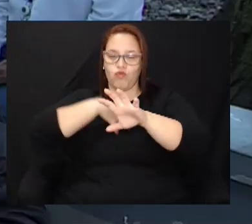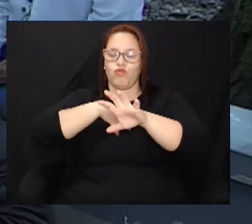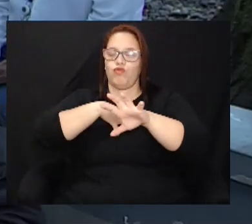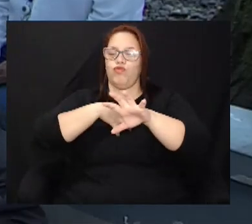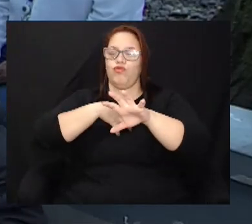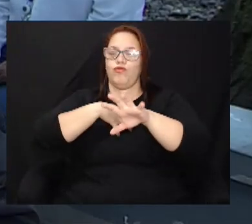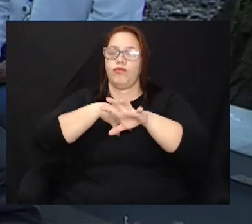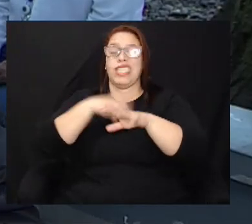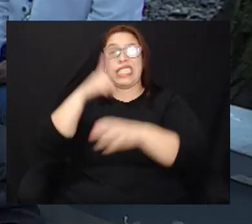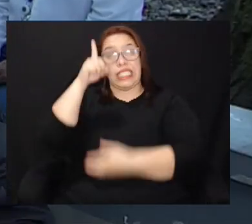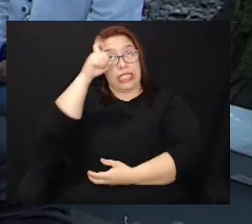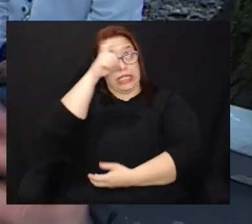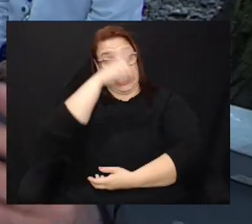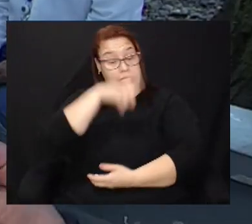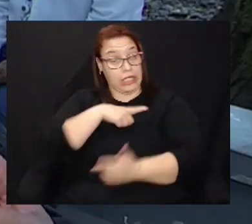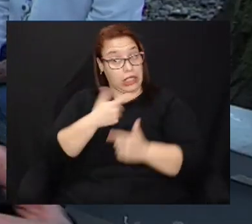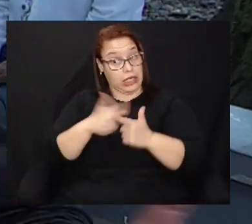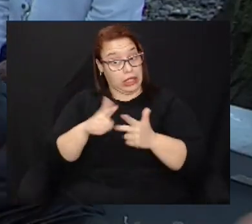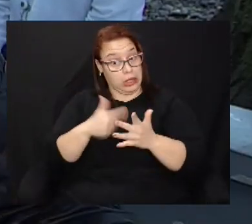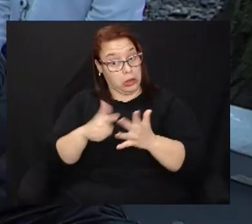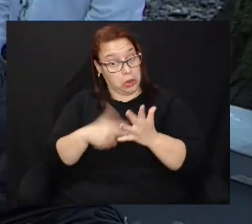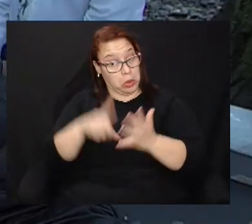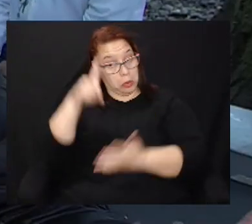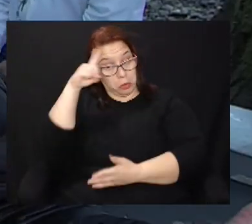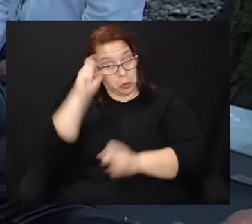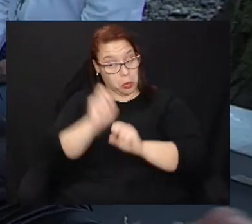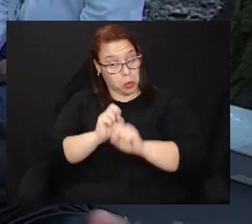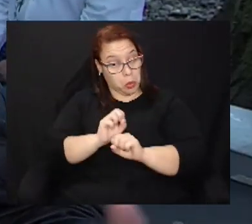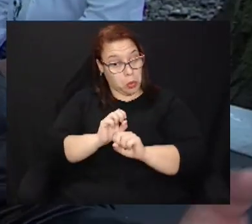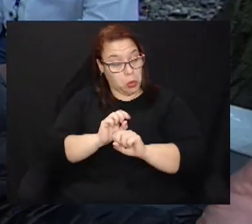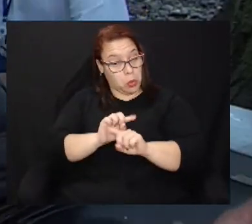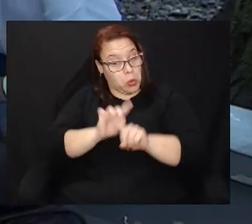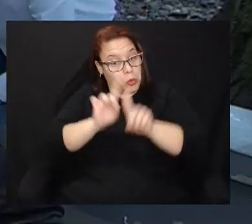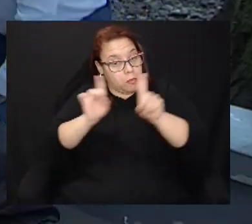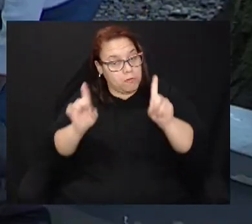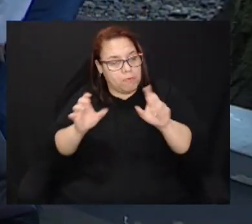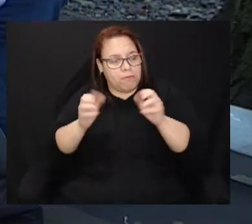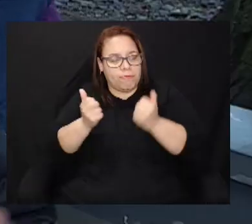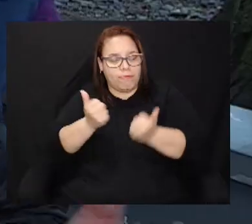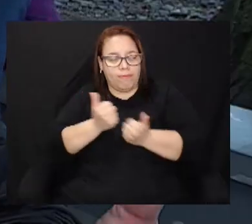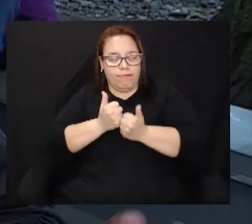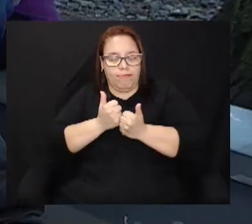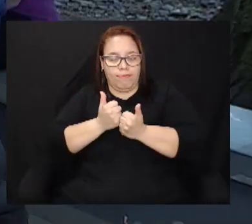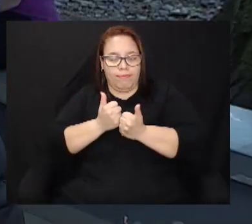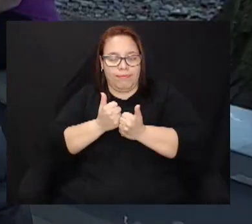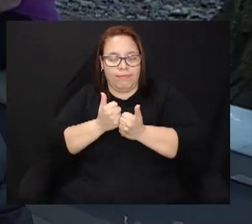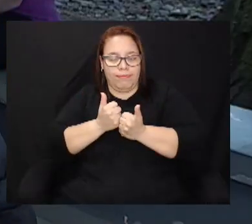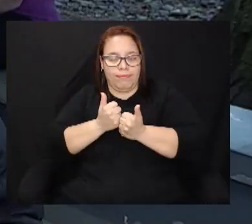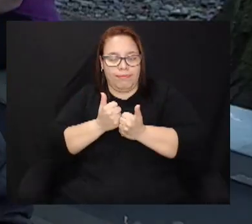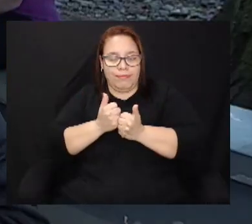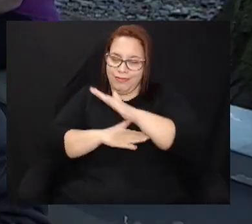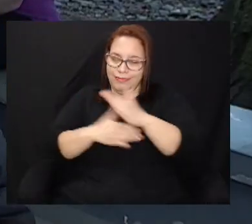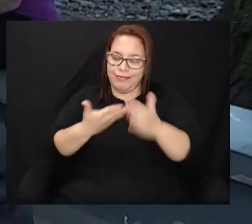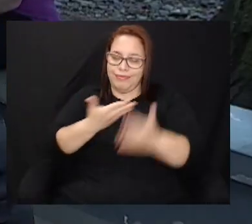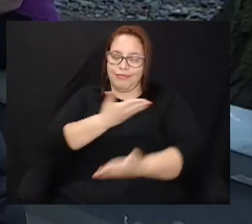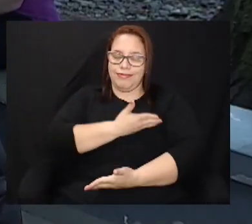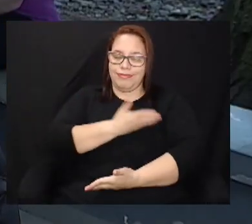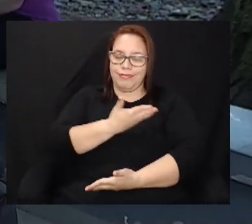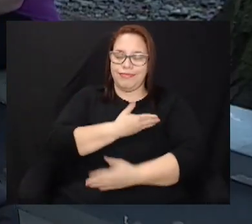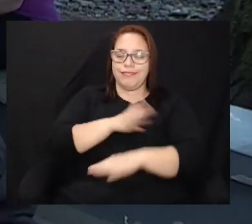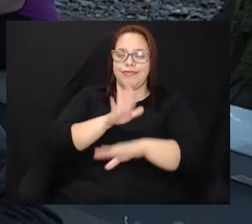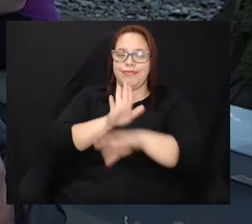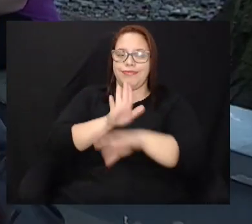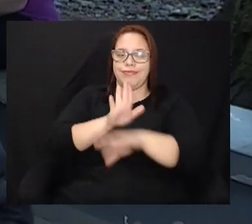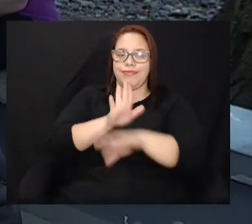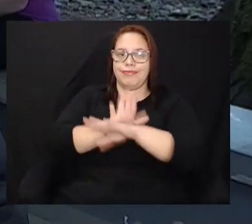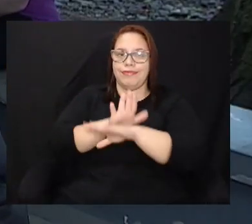dificuldades, problemas do dia a dia, mas eu acho que quando ela se sente amparada por uma equipe de colegas, ela se sente bem, né? Ajuda até a